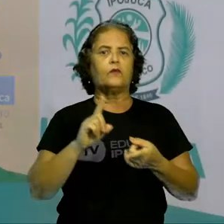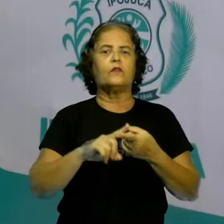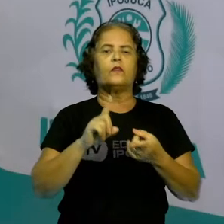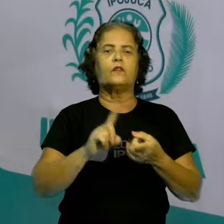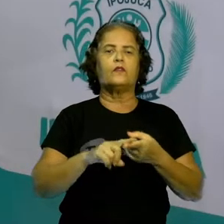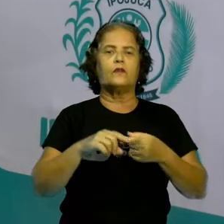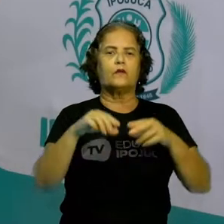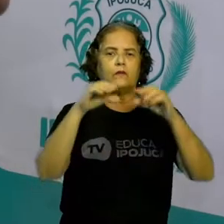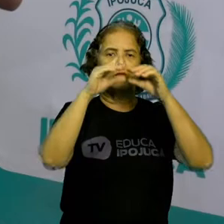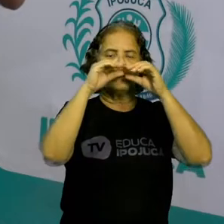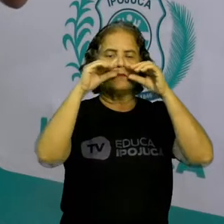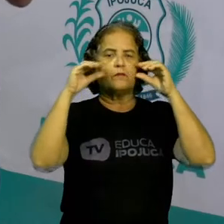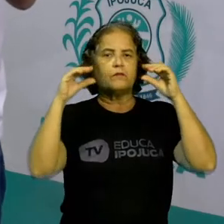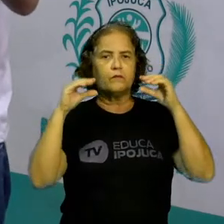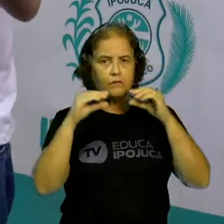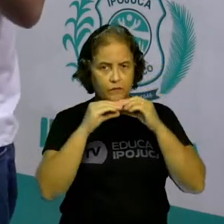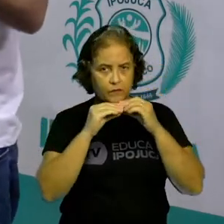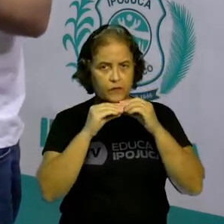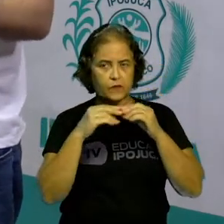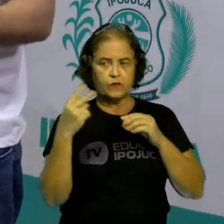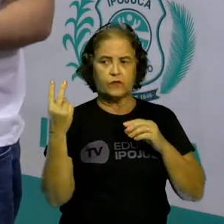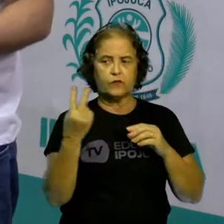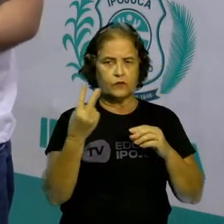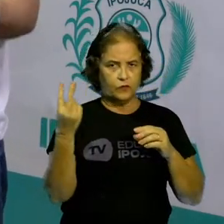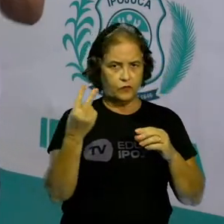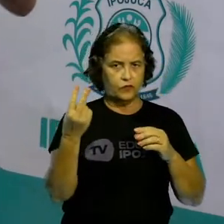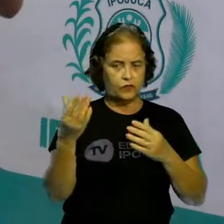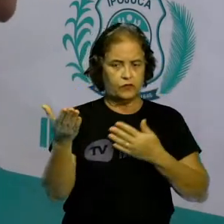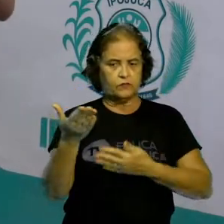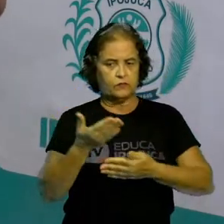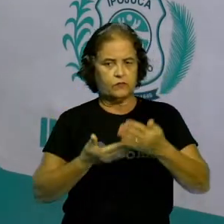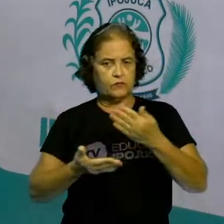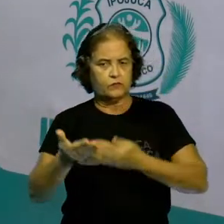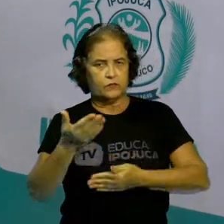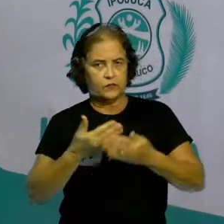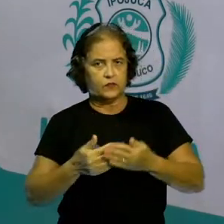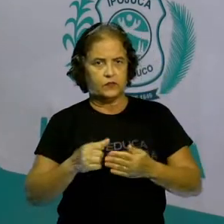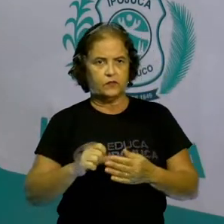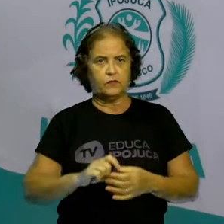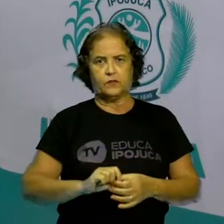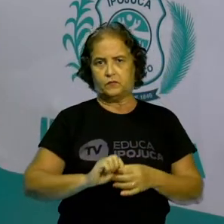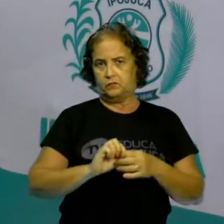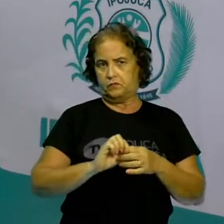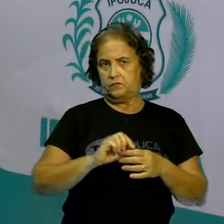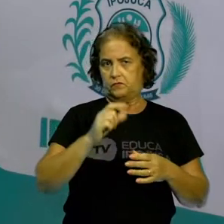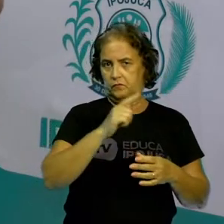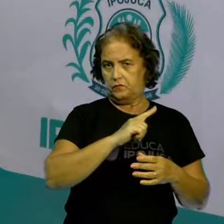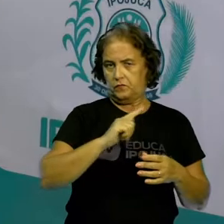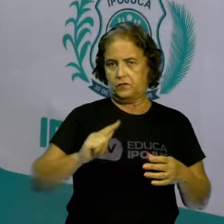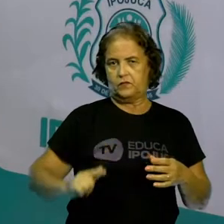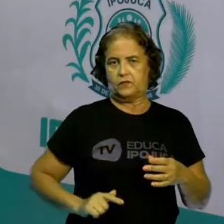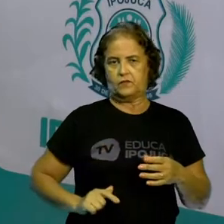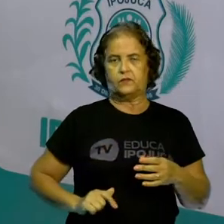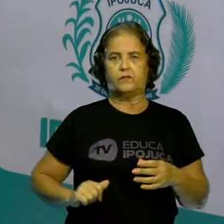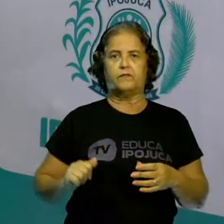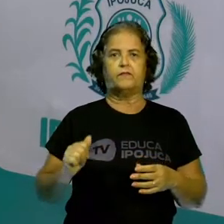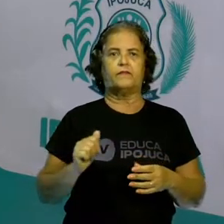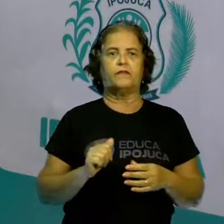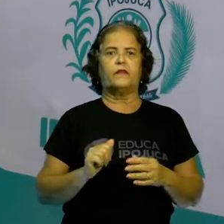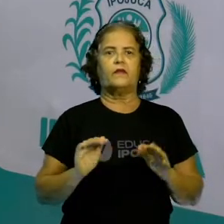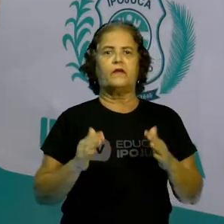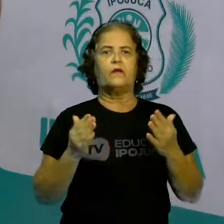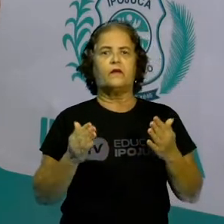Peixoto, né, que participaram ali da proclamação da República. Foram os primeiros presidentes do Brasil e que ambos